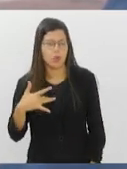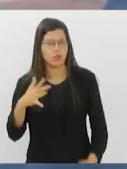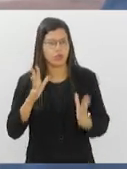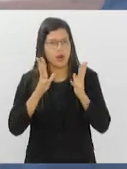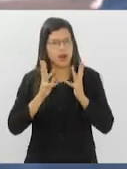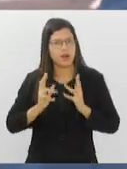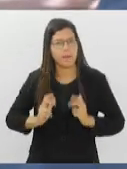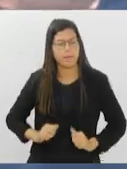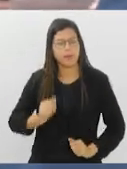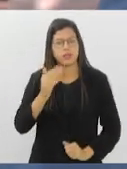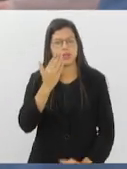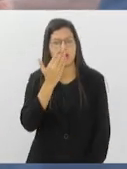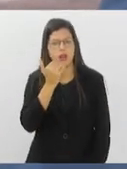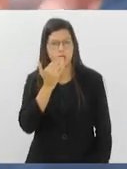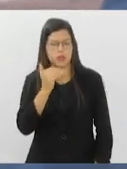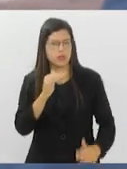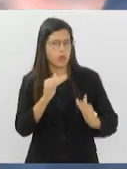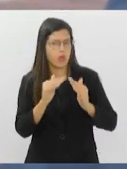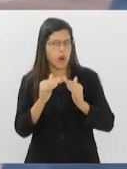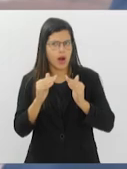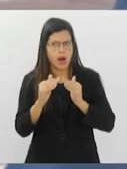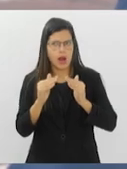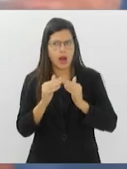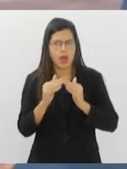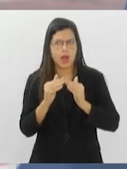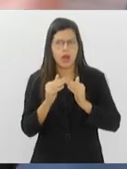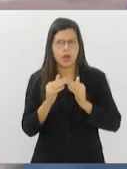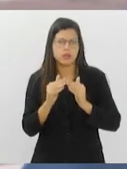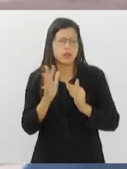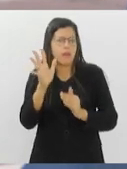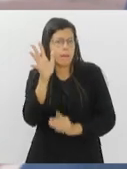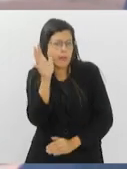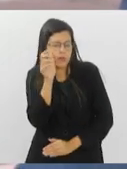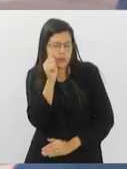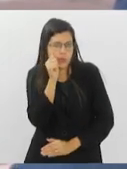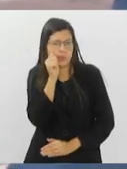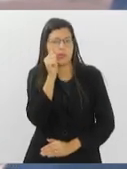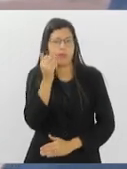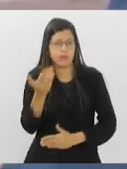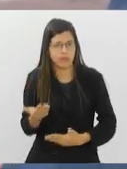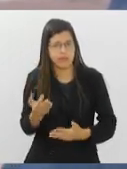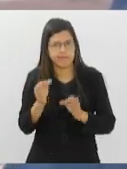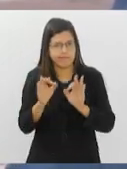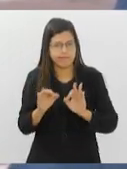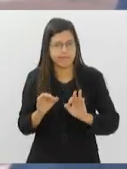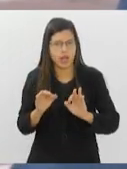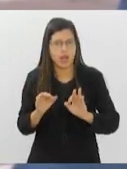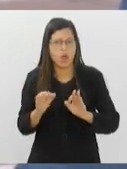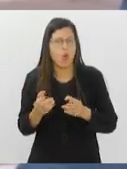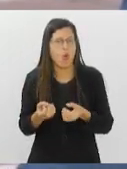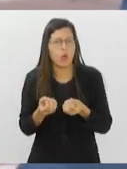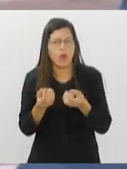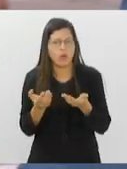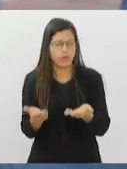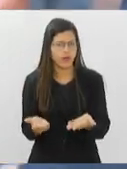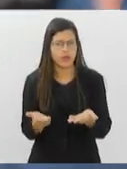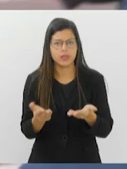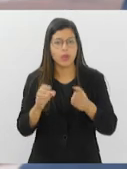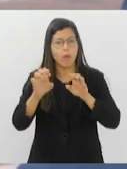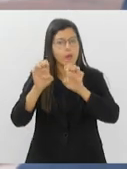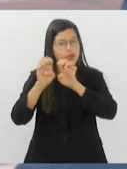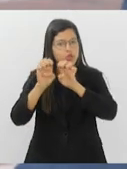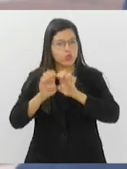alimentação, moradia, para dormir, né, oferecer toda essa